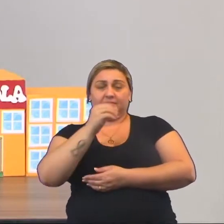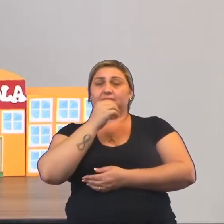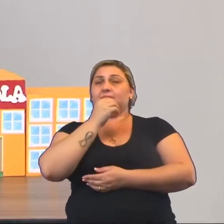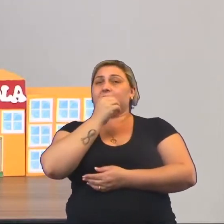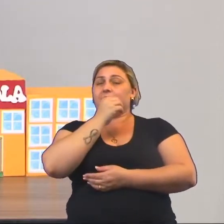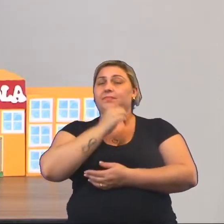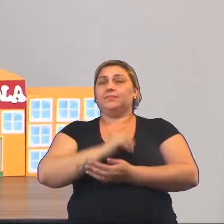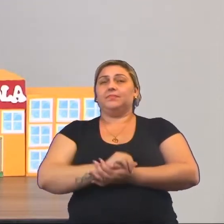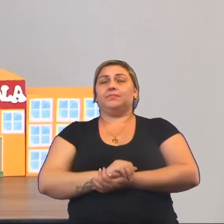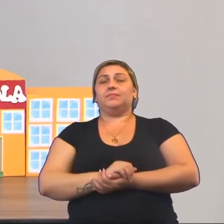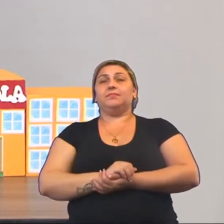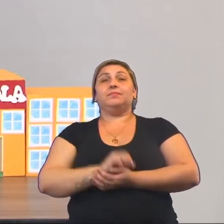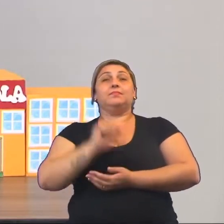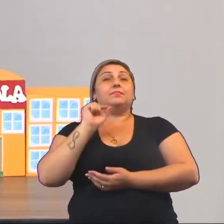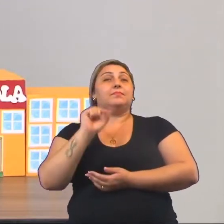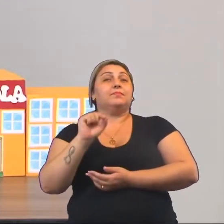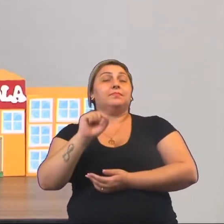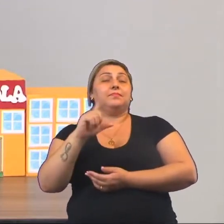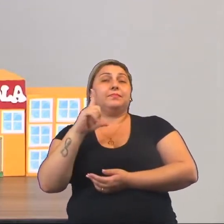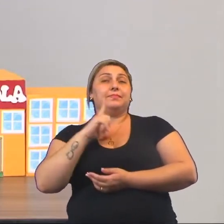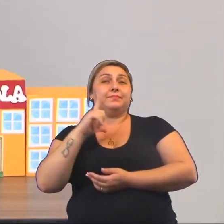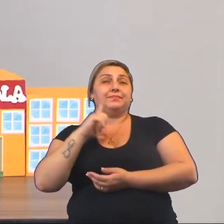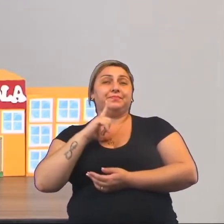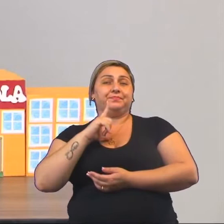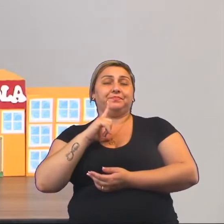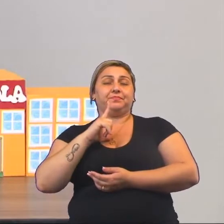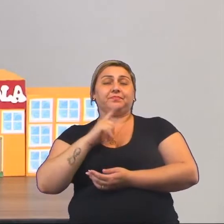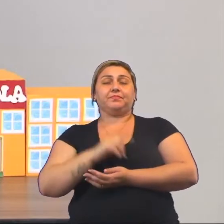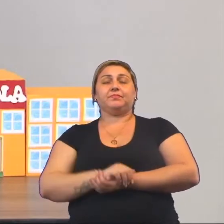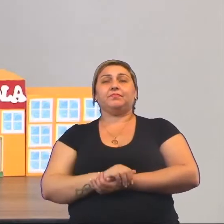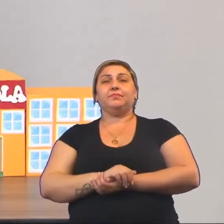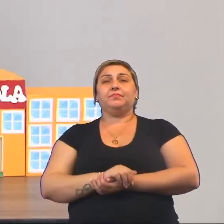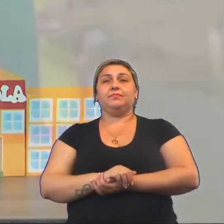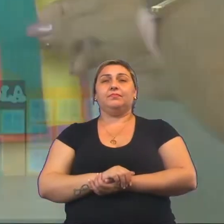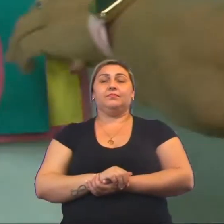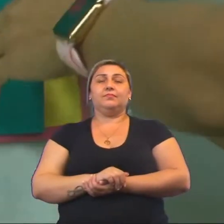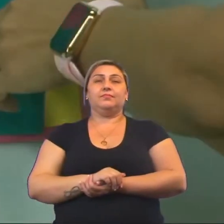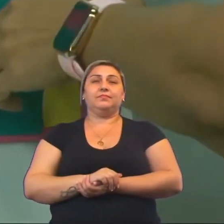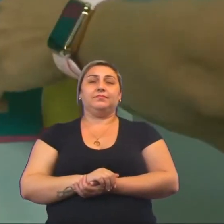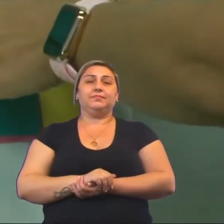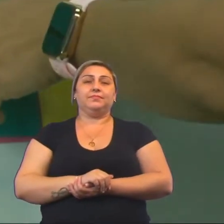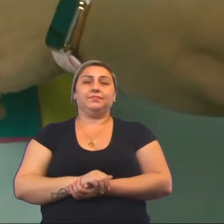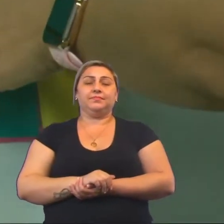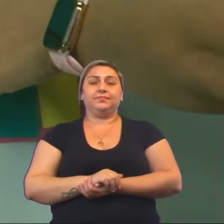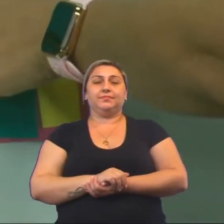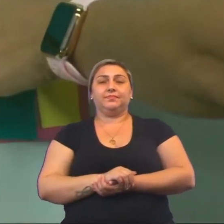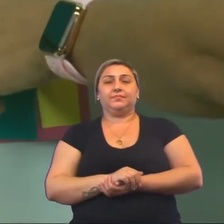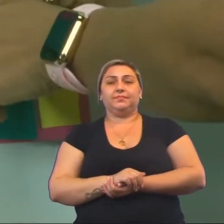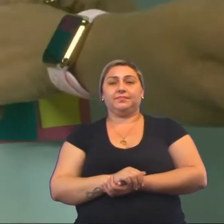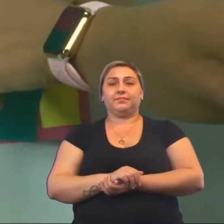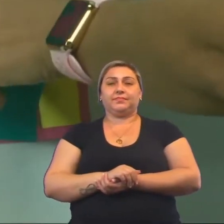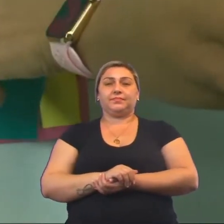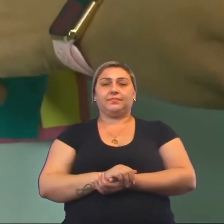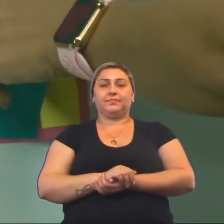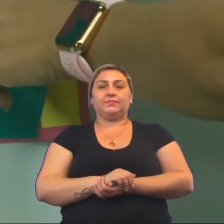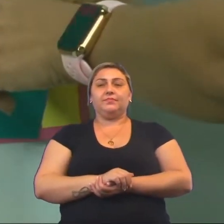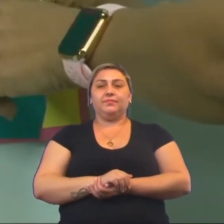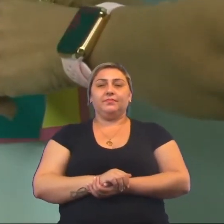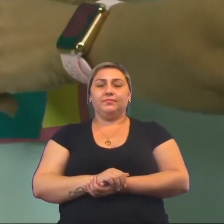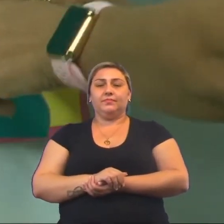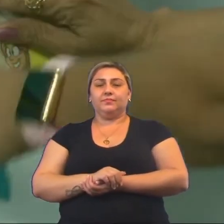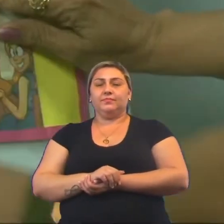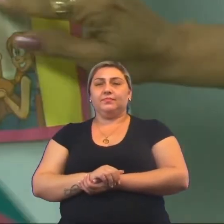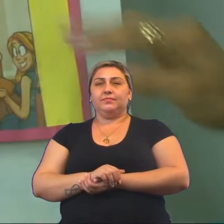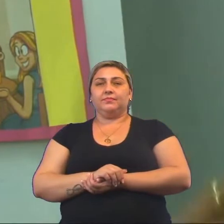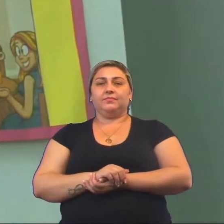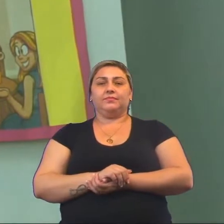10. Número 10, o que será que tem aqui atrás do número 10? Vamos ver. Tchan, tchan, tchan, tchan.